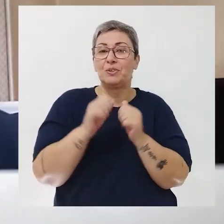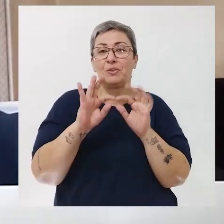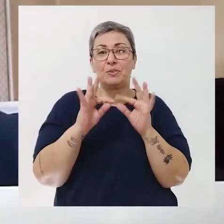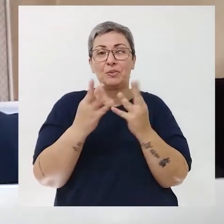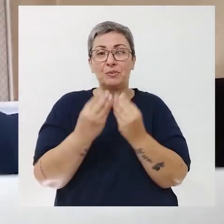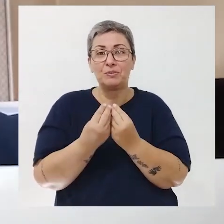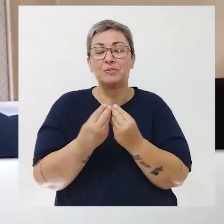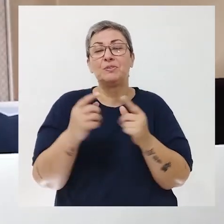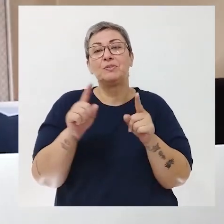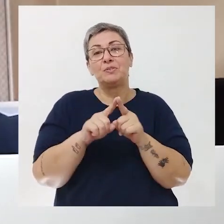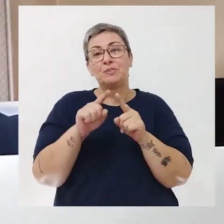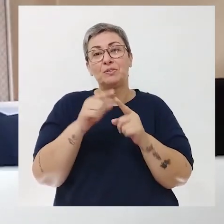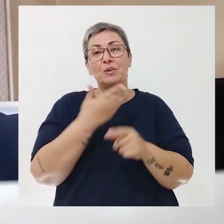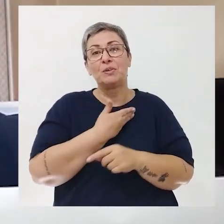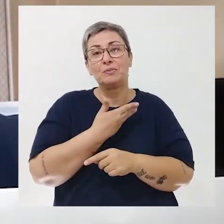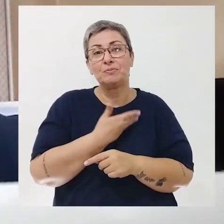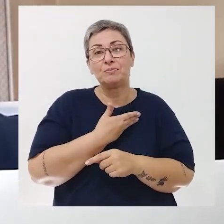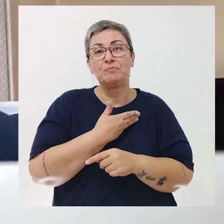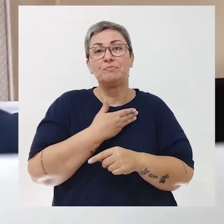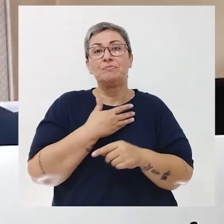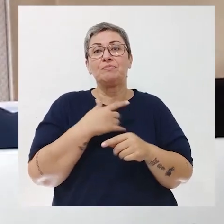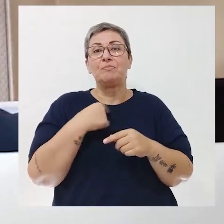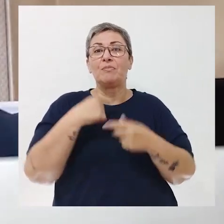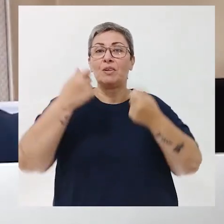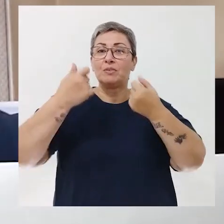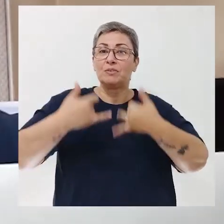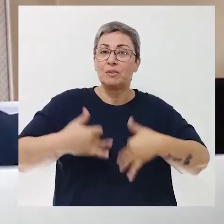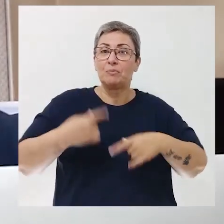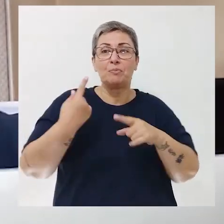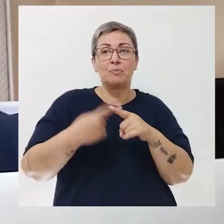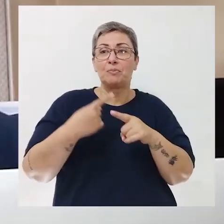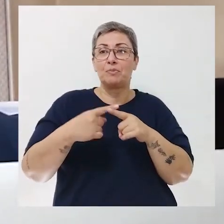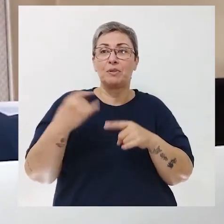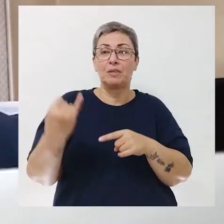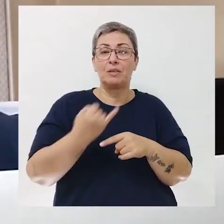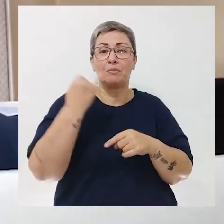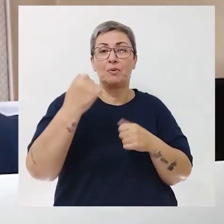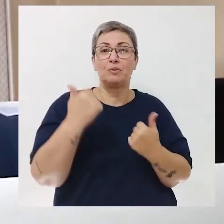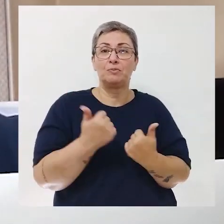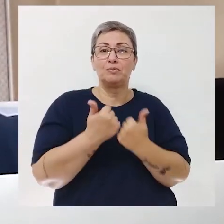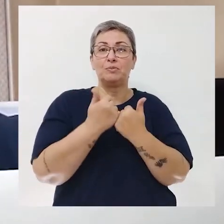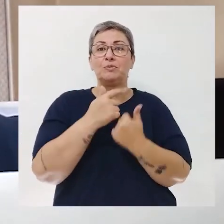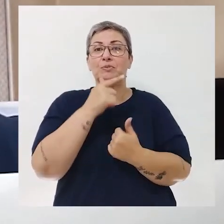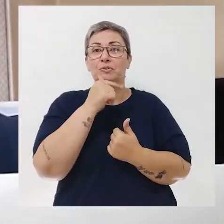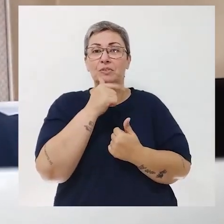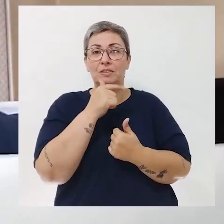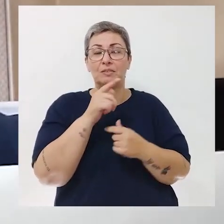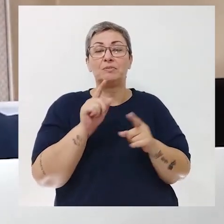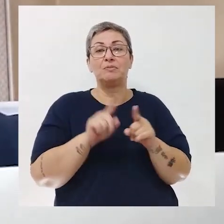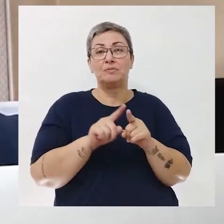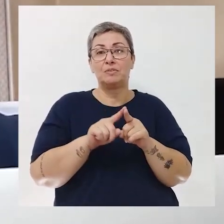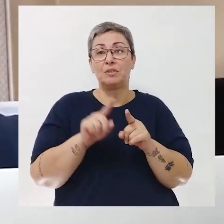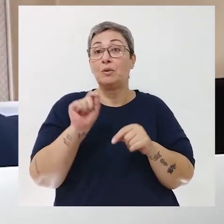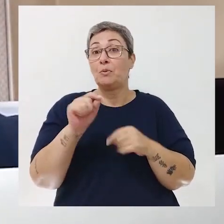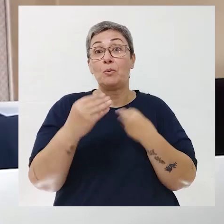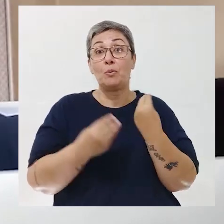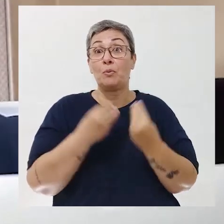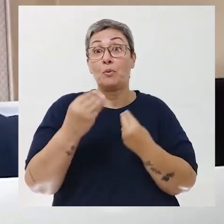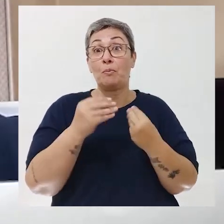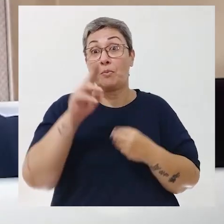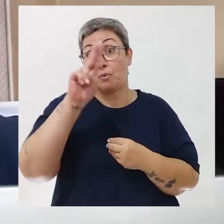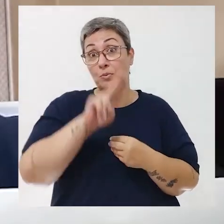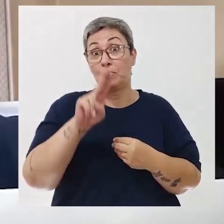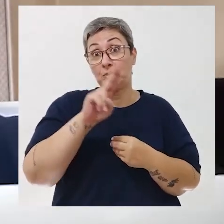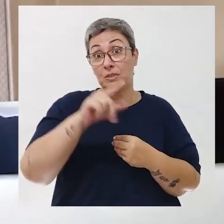da sua família, com um colega seu, falando porque é importante preservar a água, né? E como a gente deve fazer